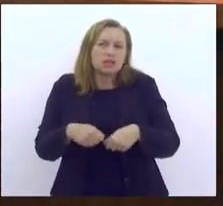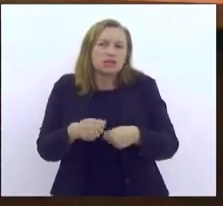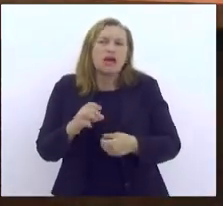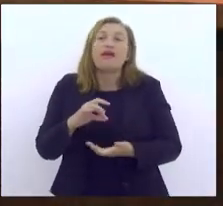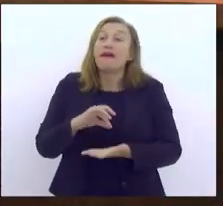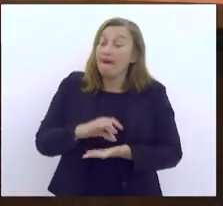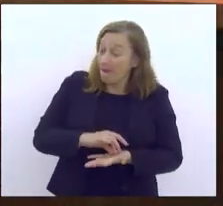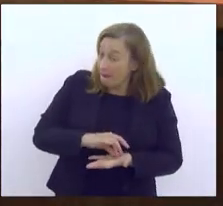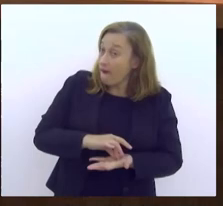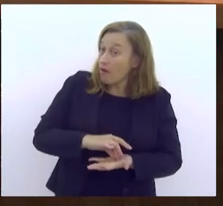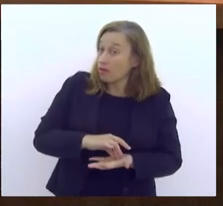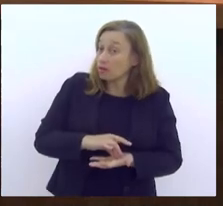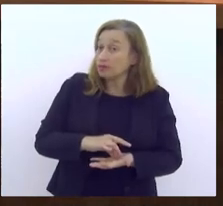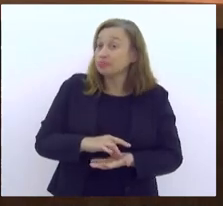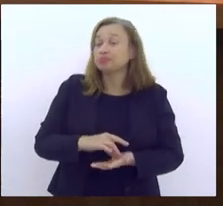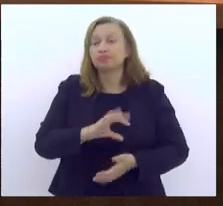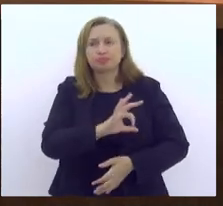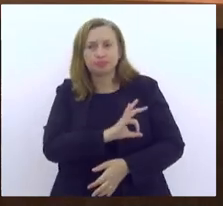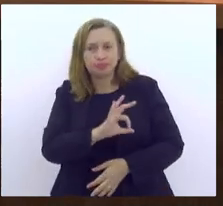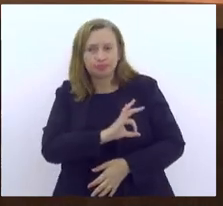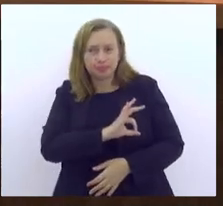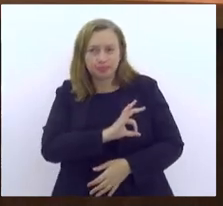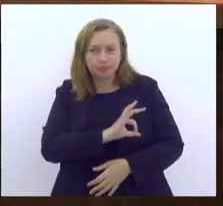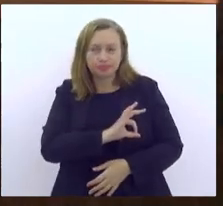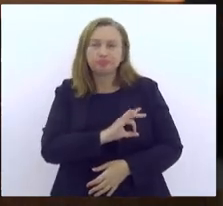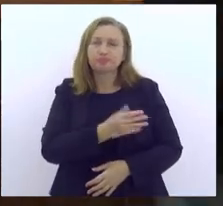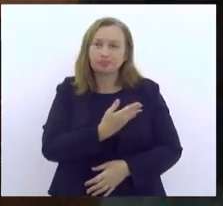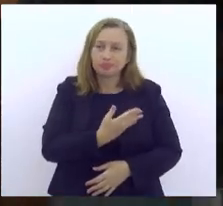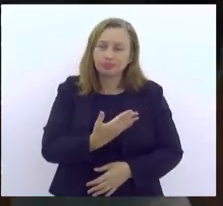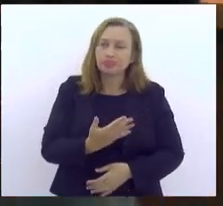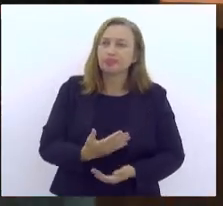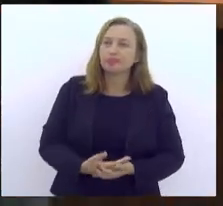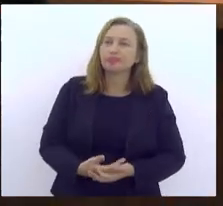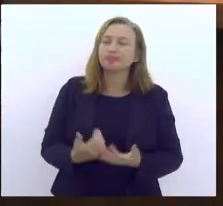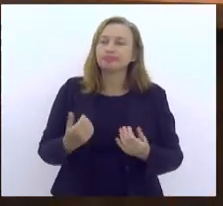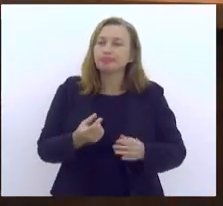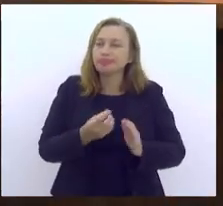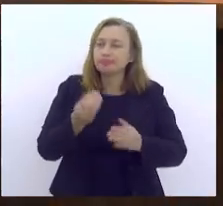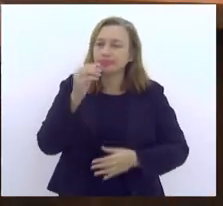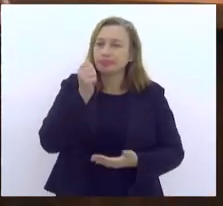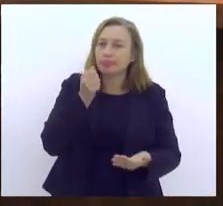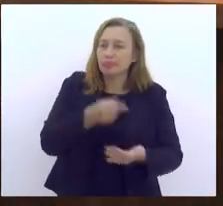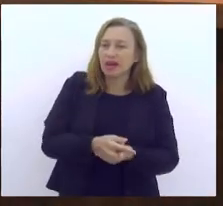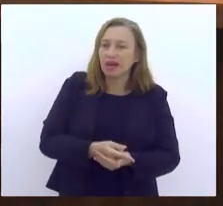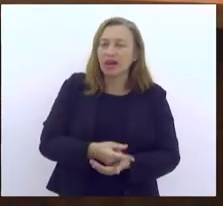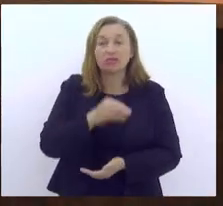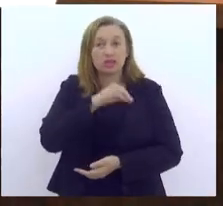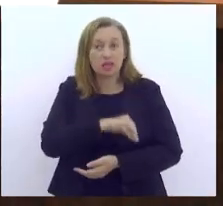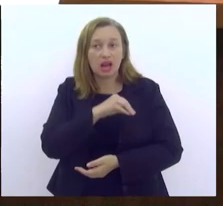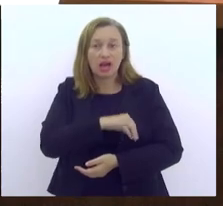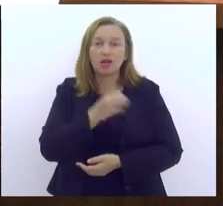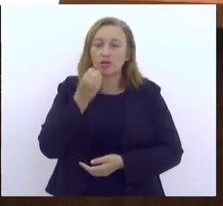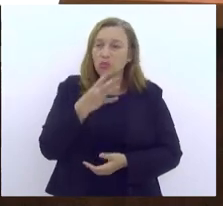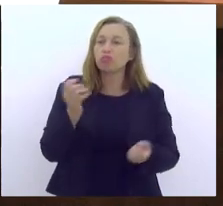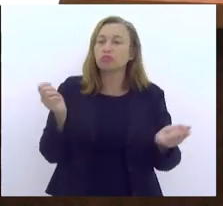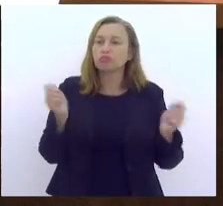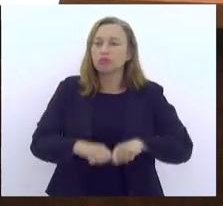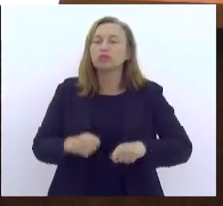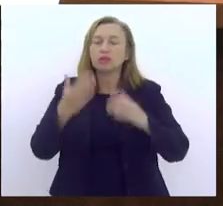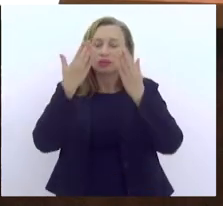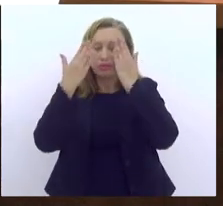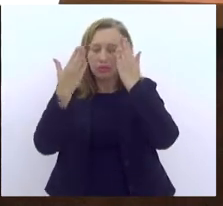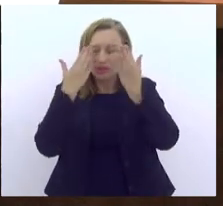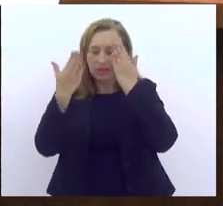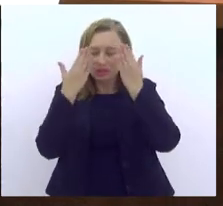real, que os agentes de segurança pública sejam bem remunerados, tenham a possibilidade de ter